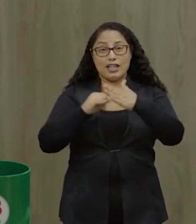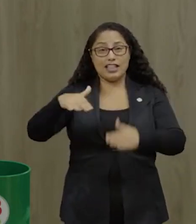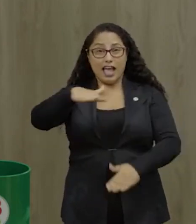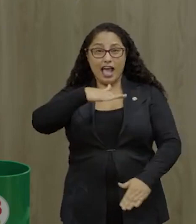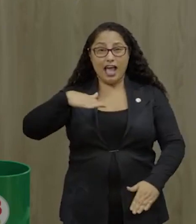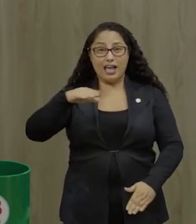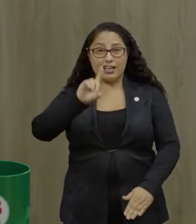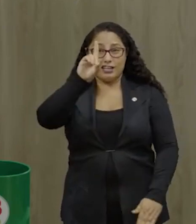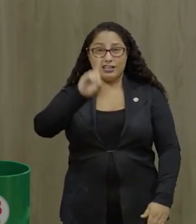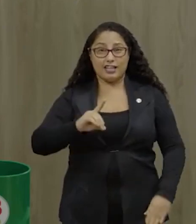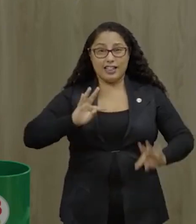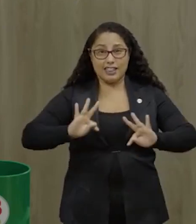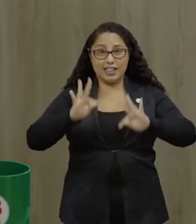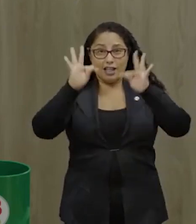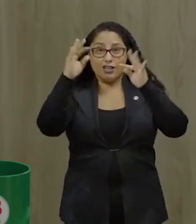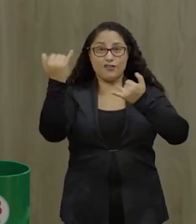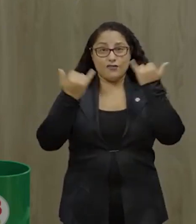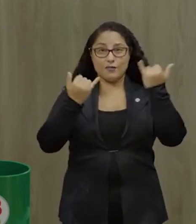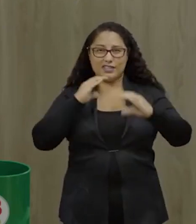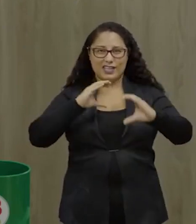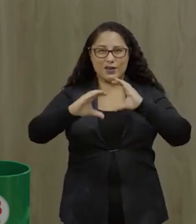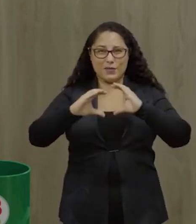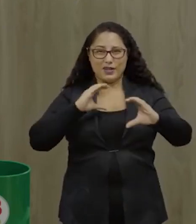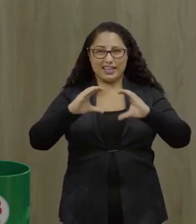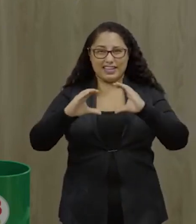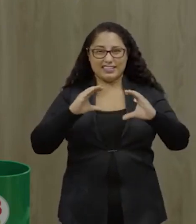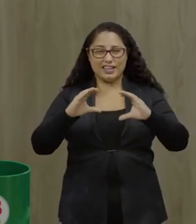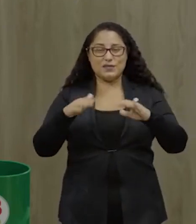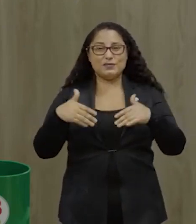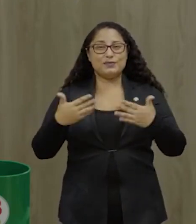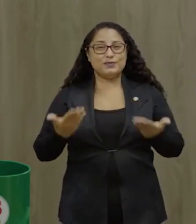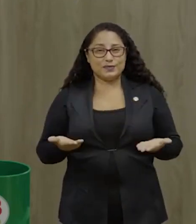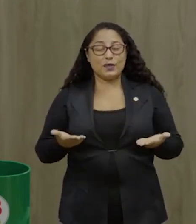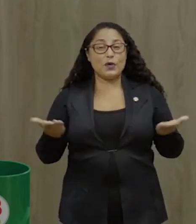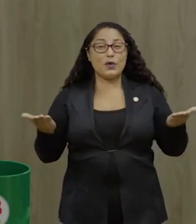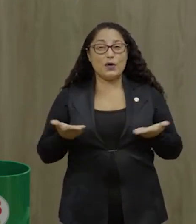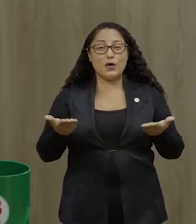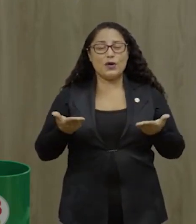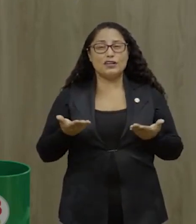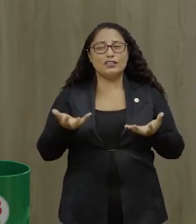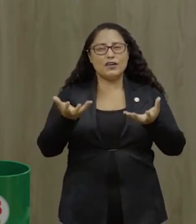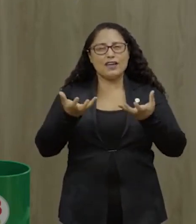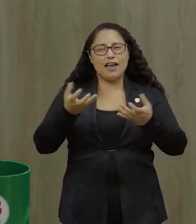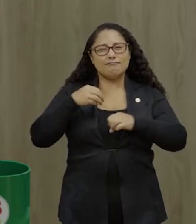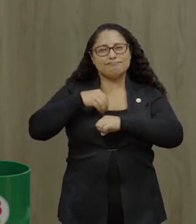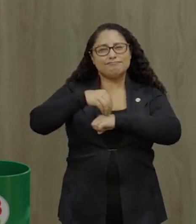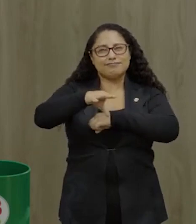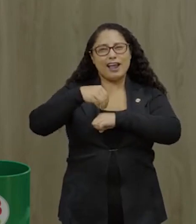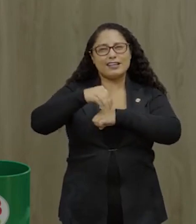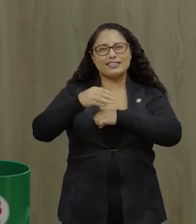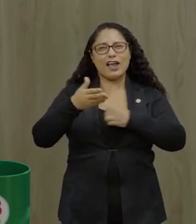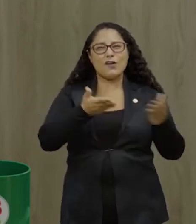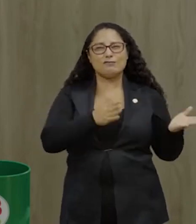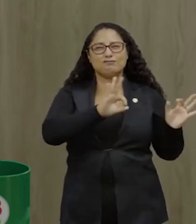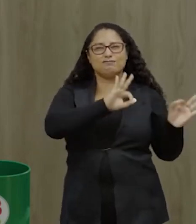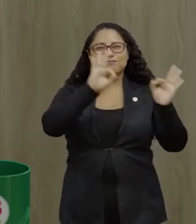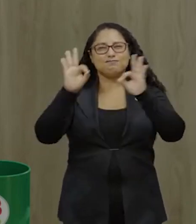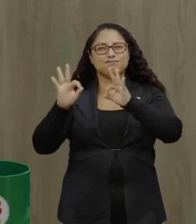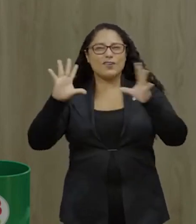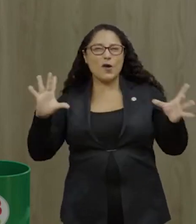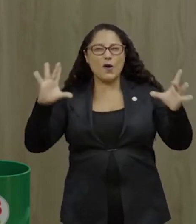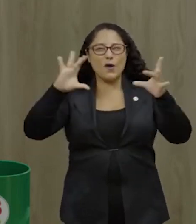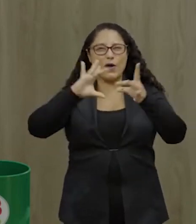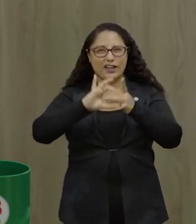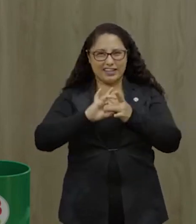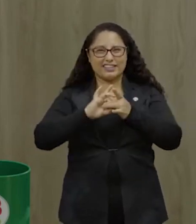da diretoria de tecnologia da informação e comunicação, e hoje pretendo iniciar esse quadro Conexões